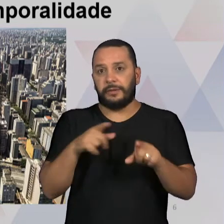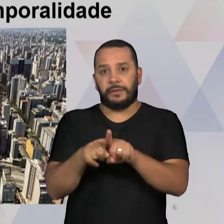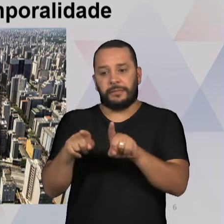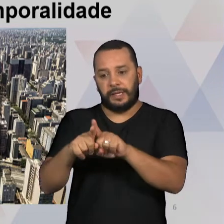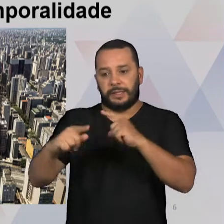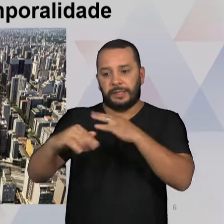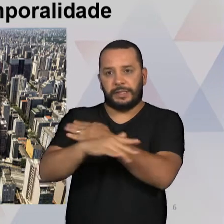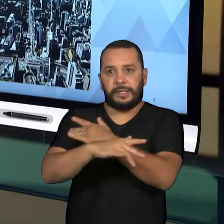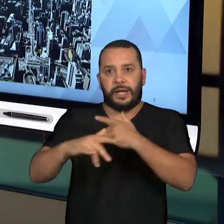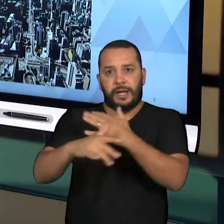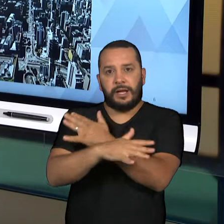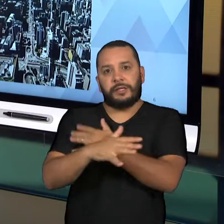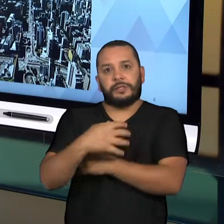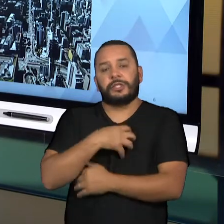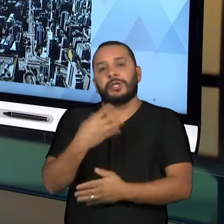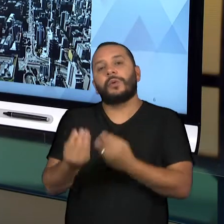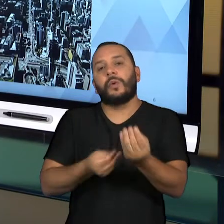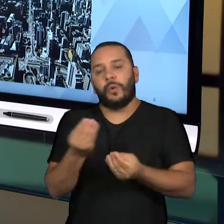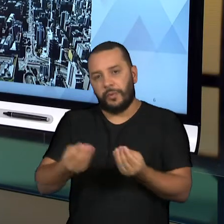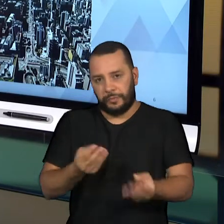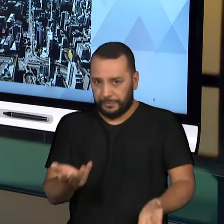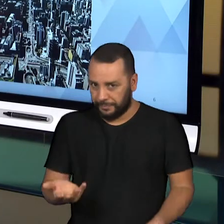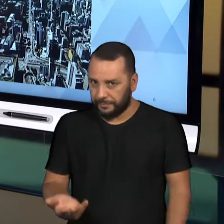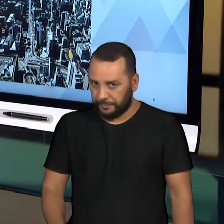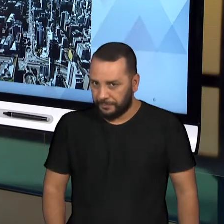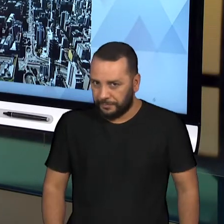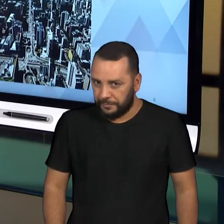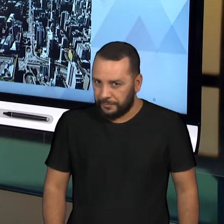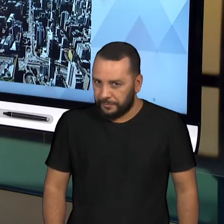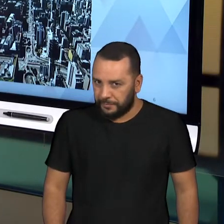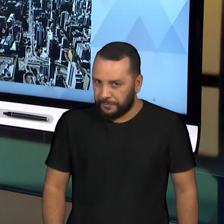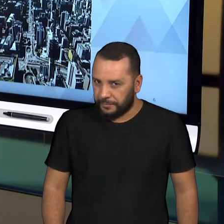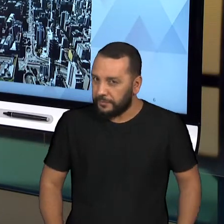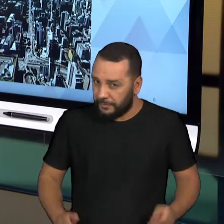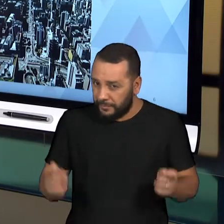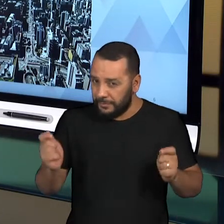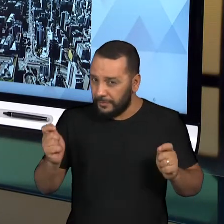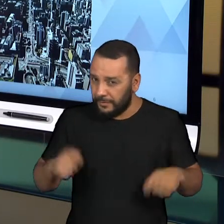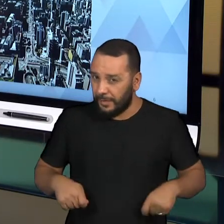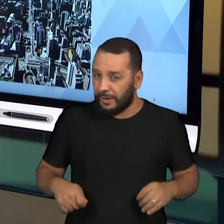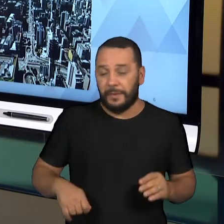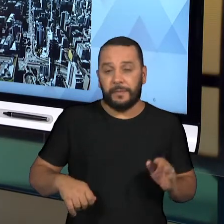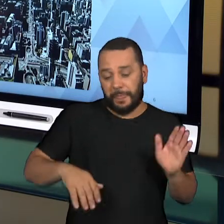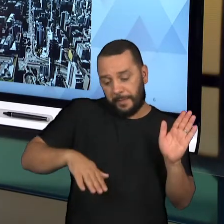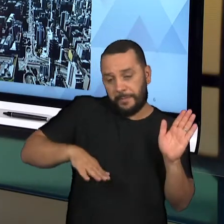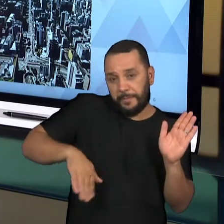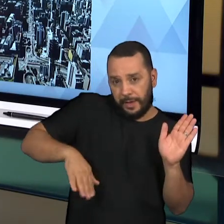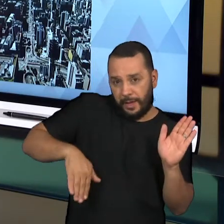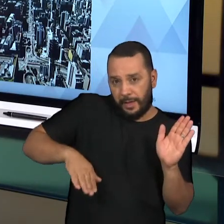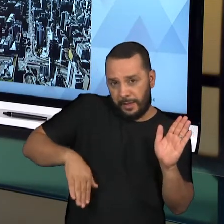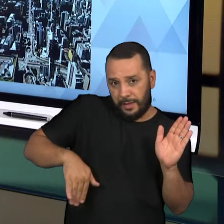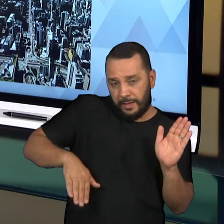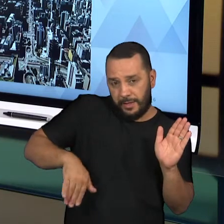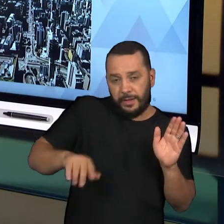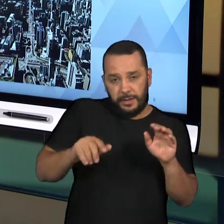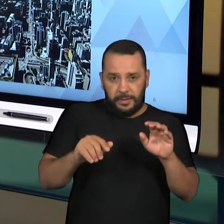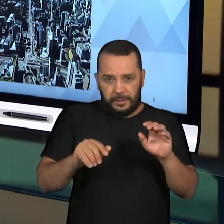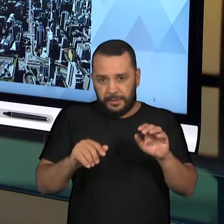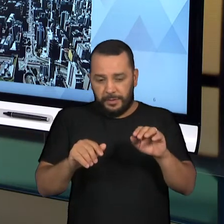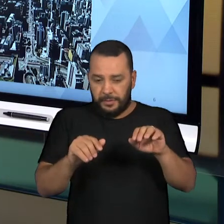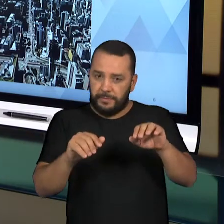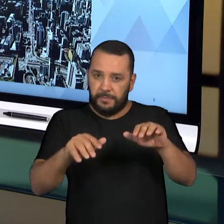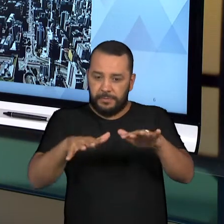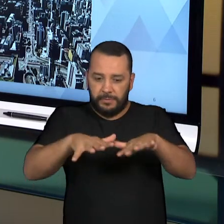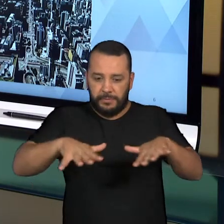na imagem de uma cidade é será que é possível que uma praia passe por modificações e